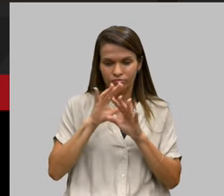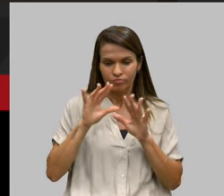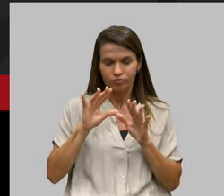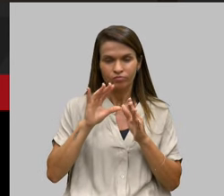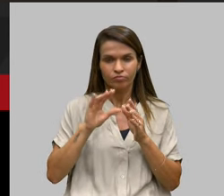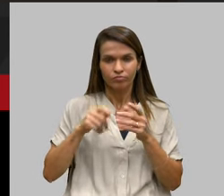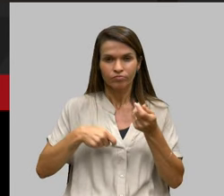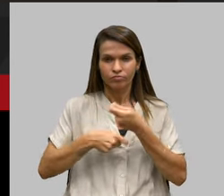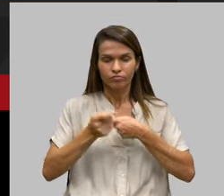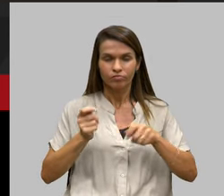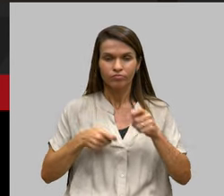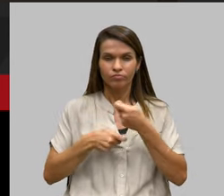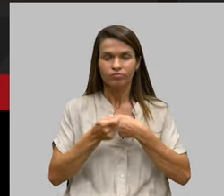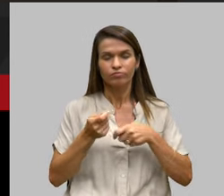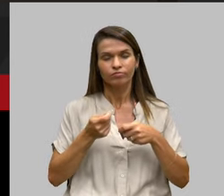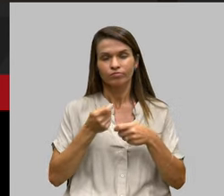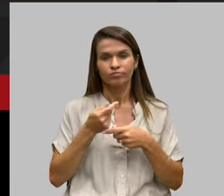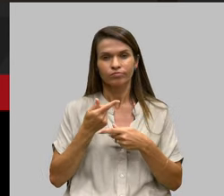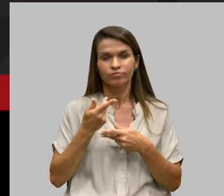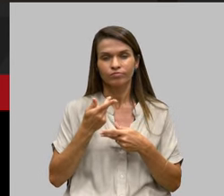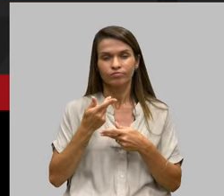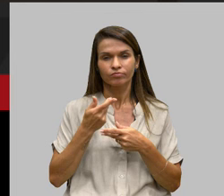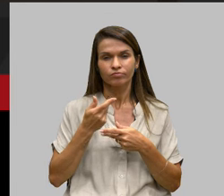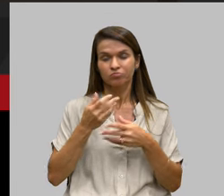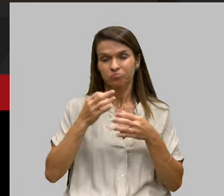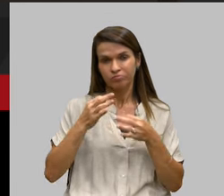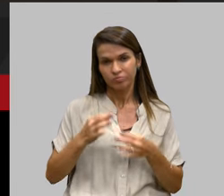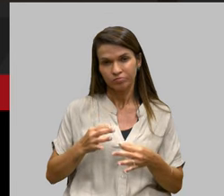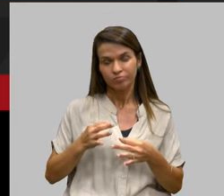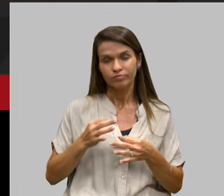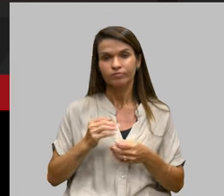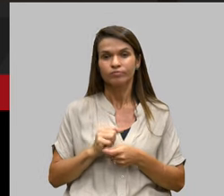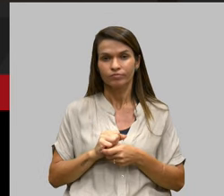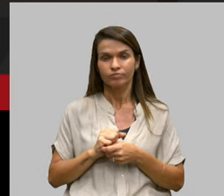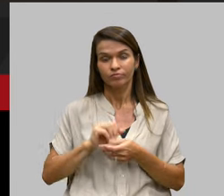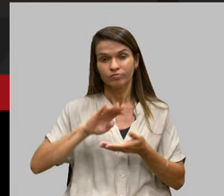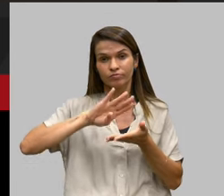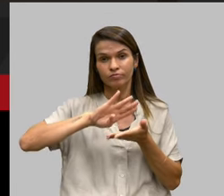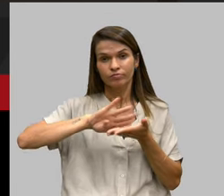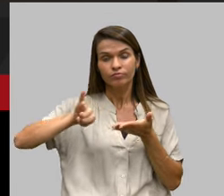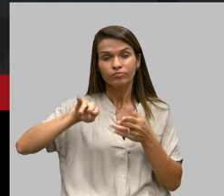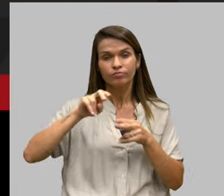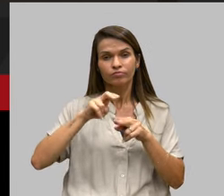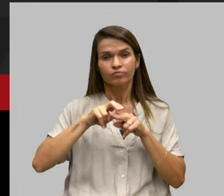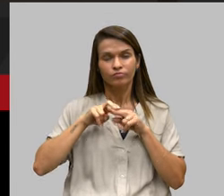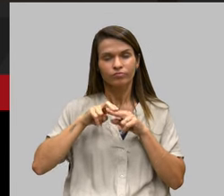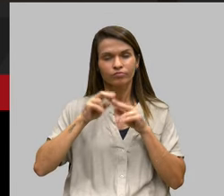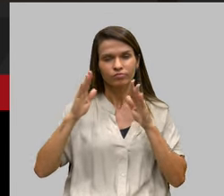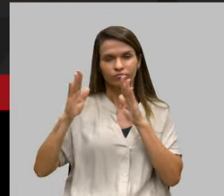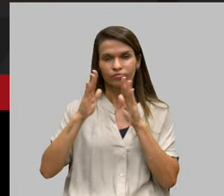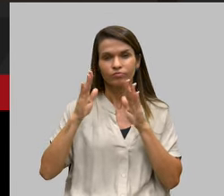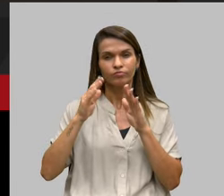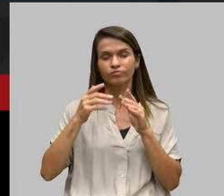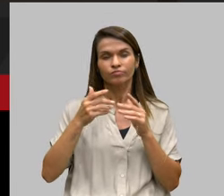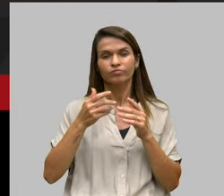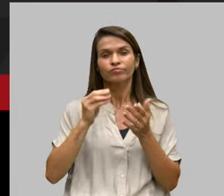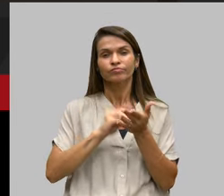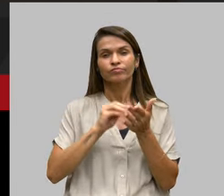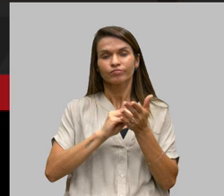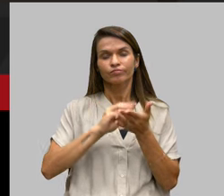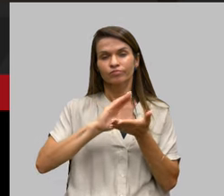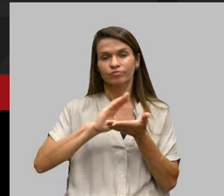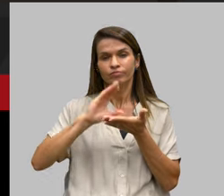Eh vamos dizer assim suficientes eh foram instituídos Porque a partir daquele momento não se contribuía mais para